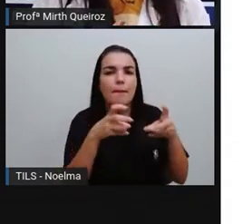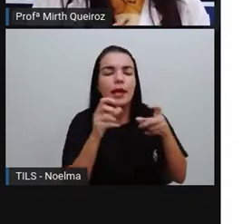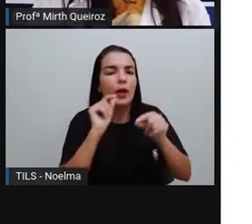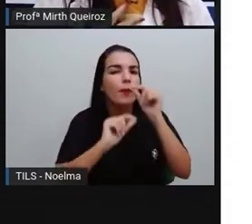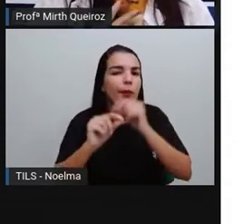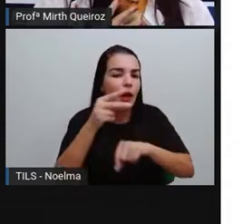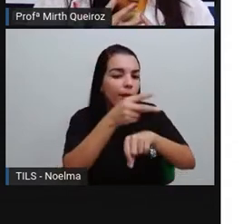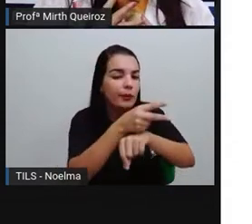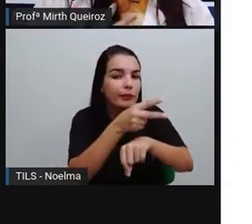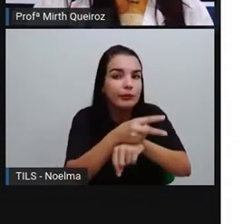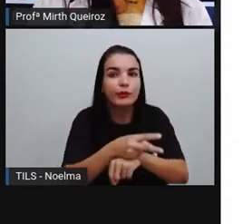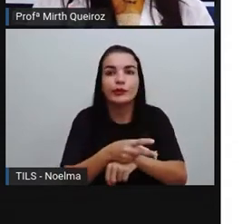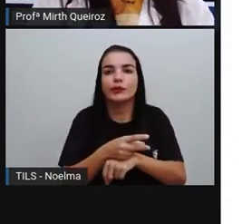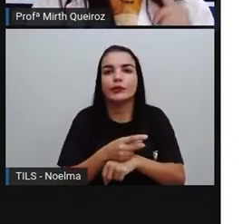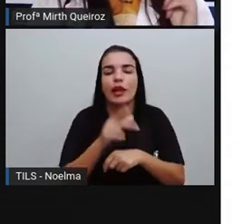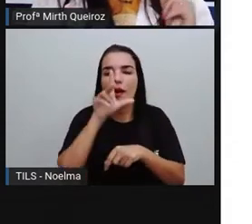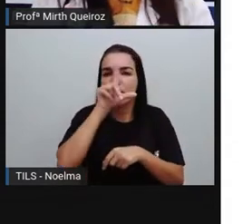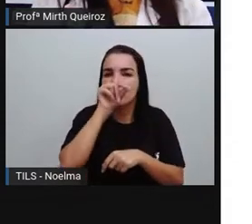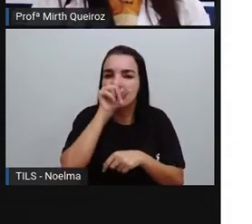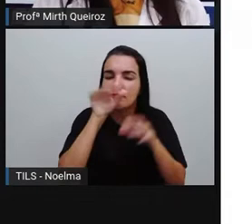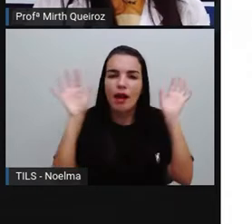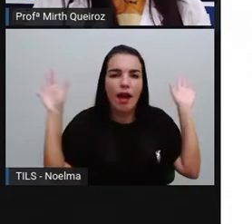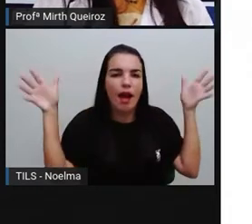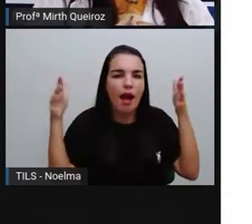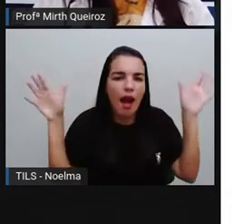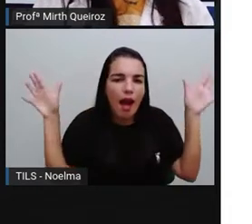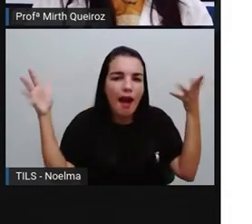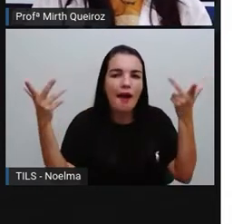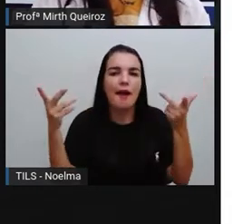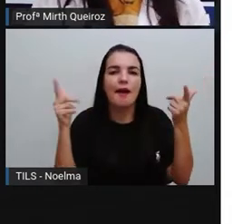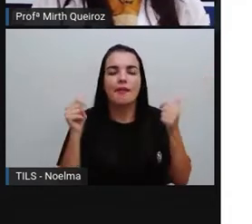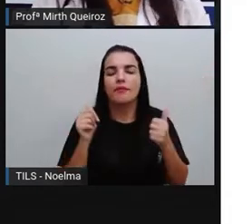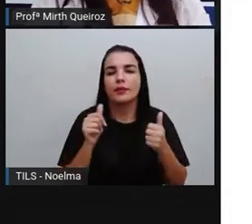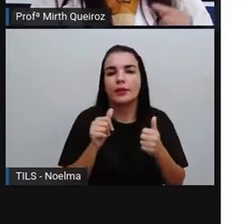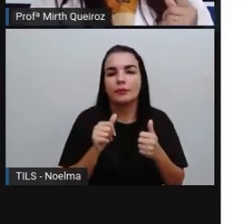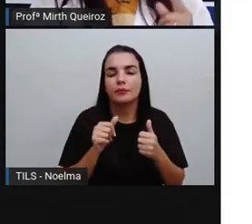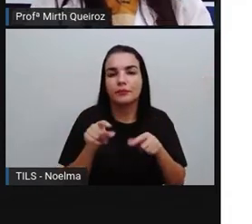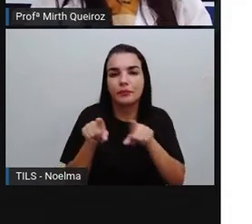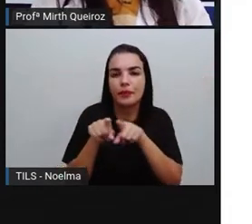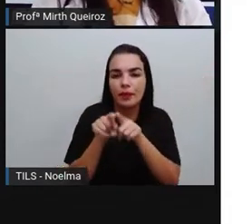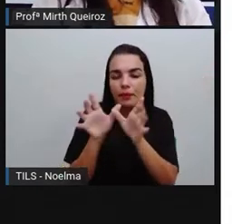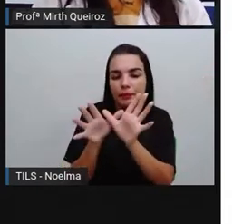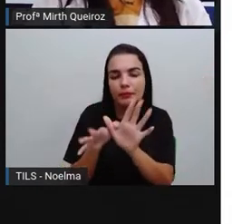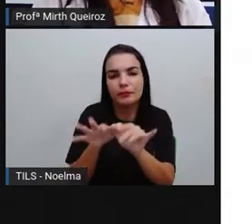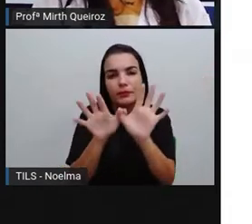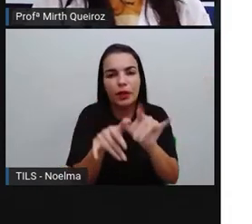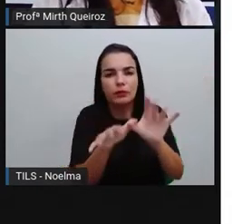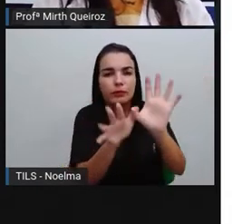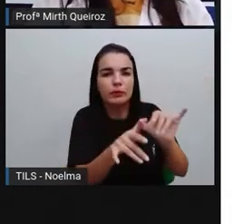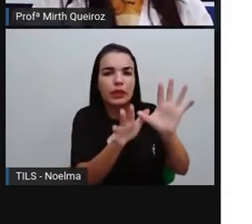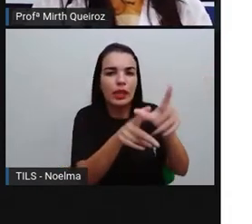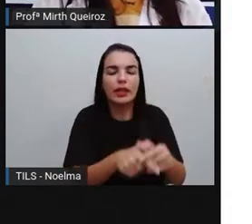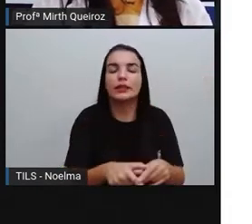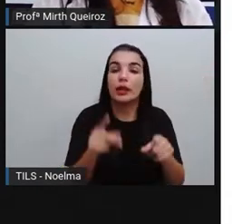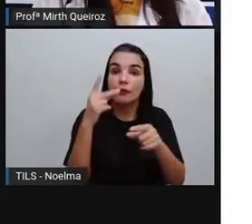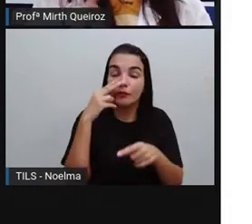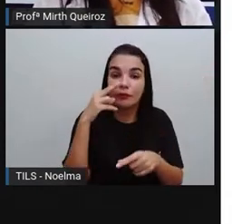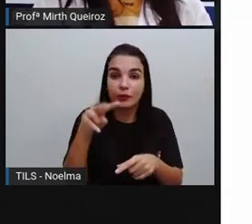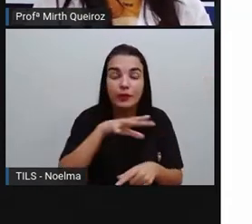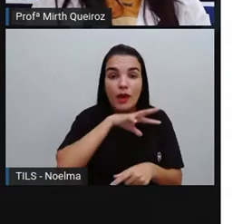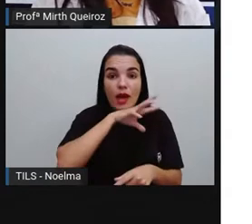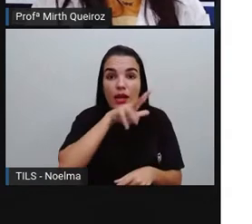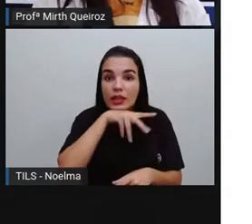ver aves, vocês conseguiram ver aí a borboleta, vocês conseguiram ver animais,